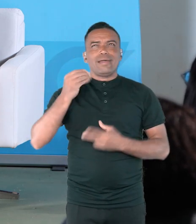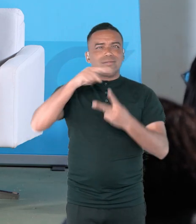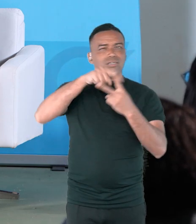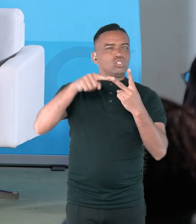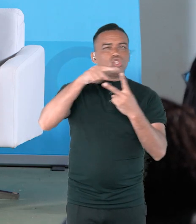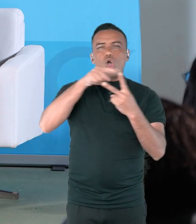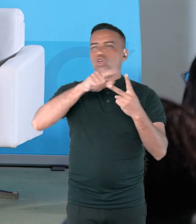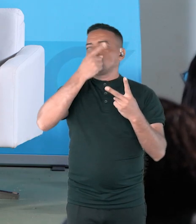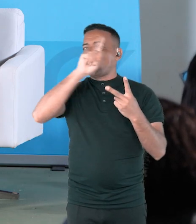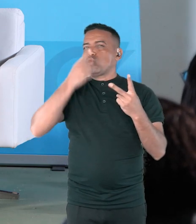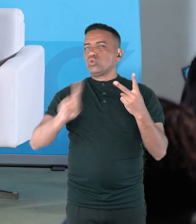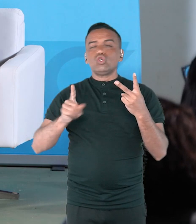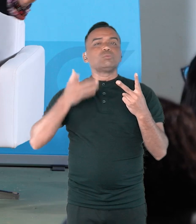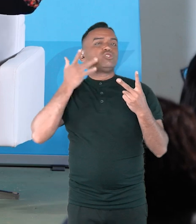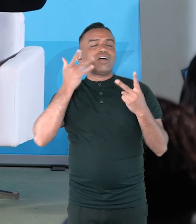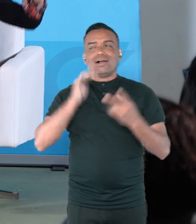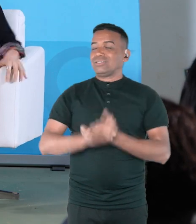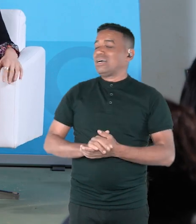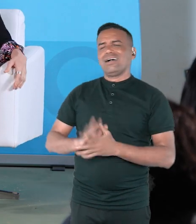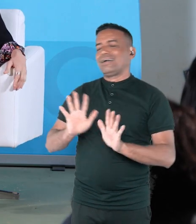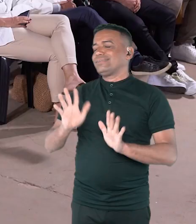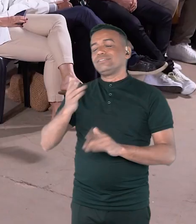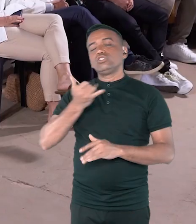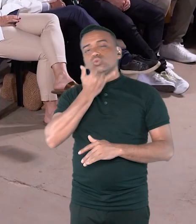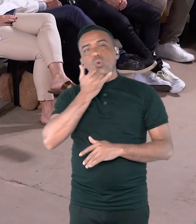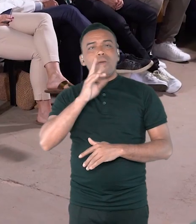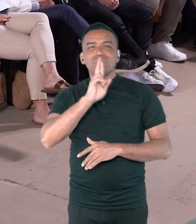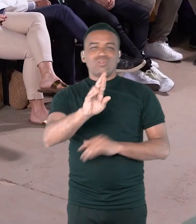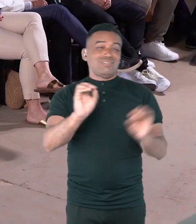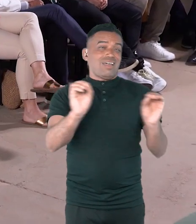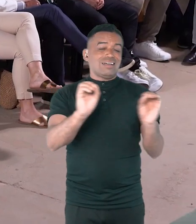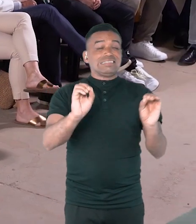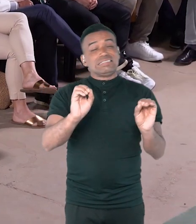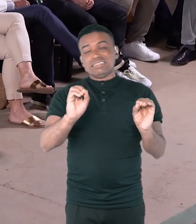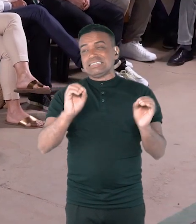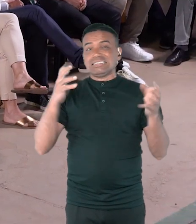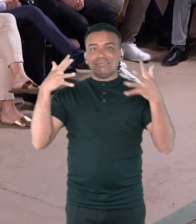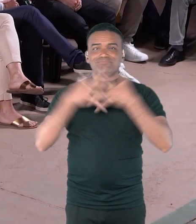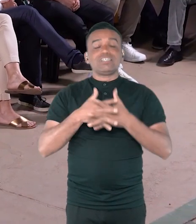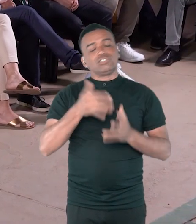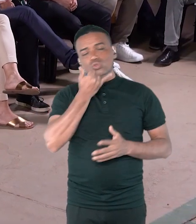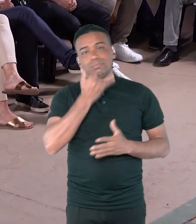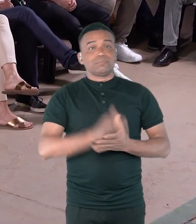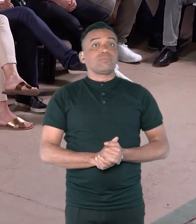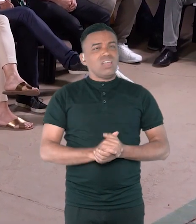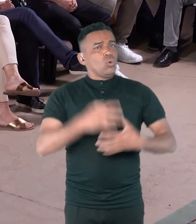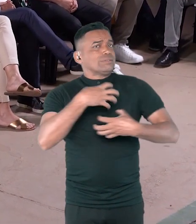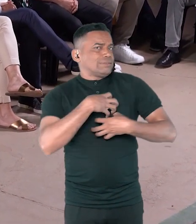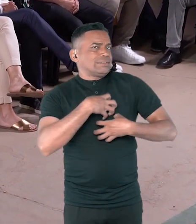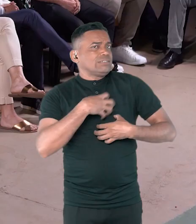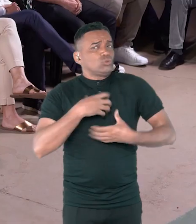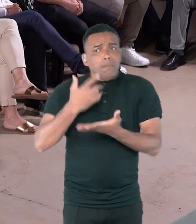dos seus dois mais recentes espetáculos. Sabia que eu não tinha respondido. Ó. Exatamente. Voei de balão. Porque eu